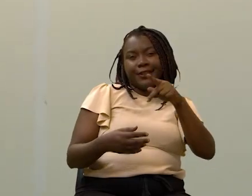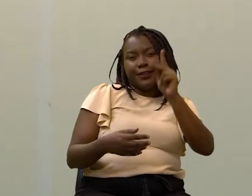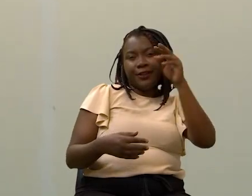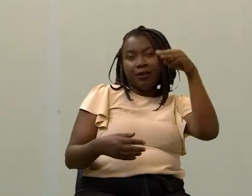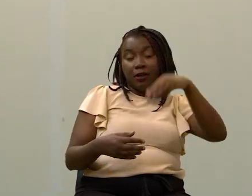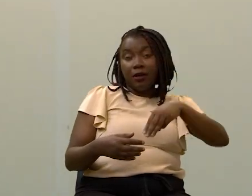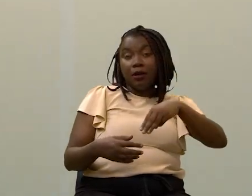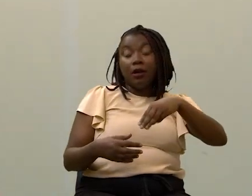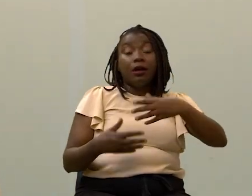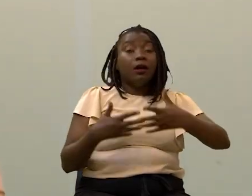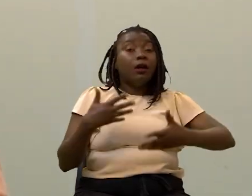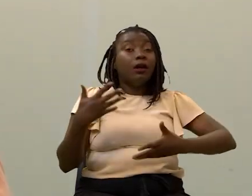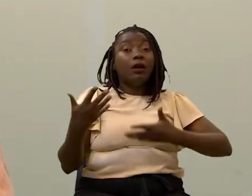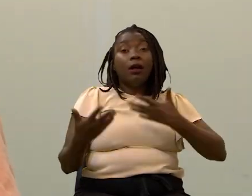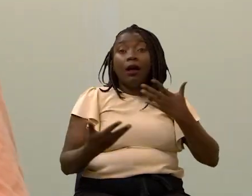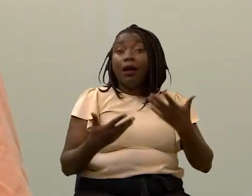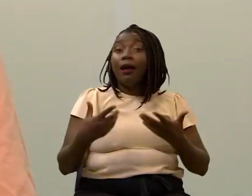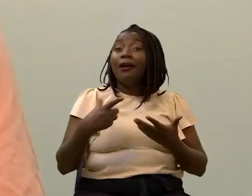quilômetros,